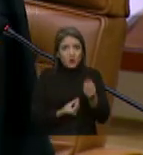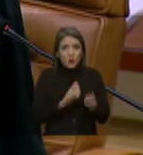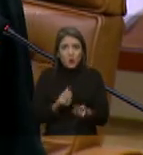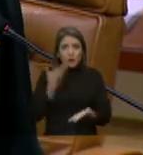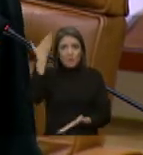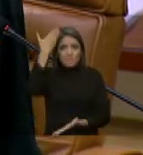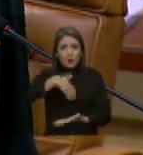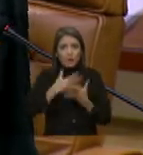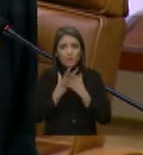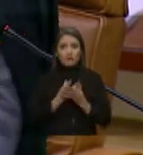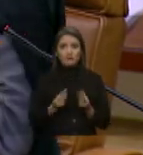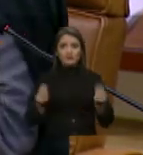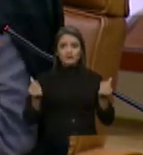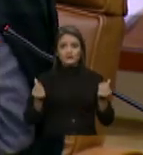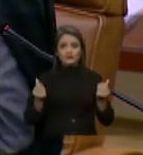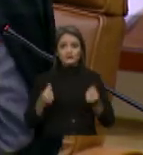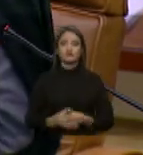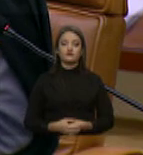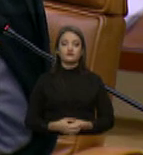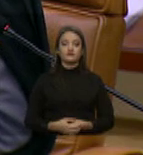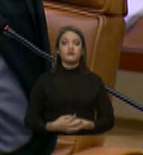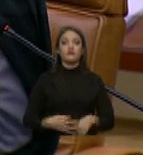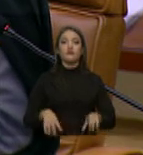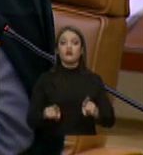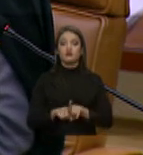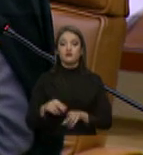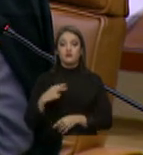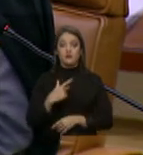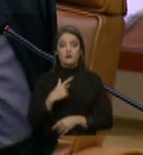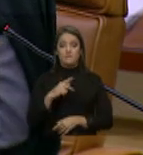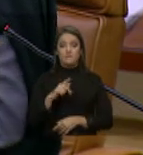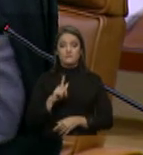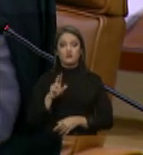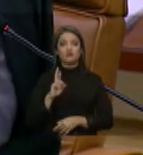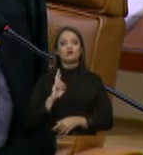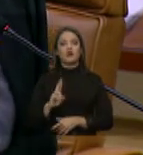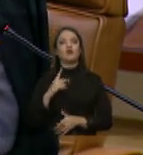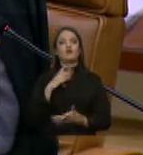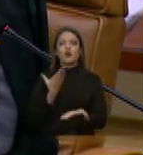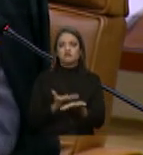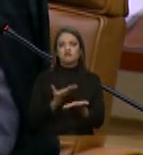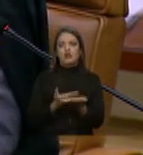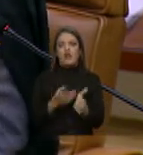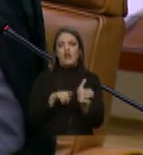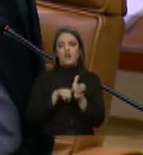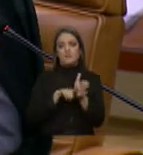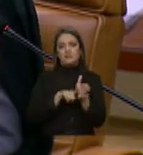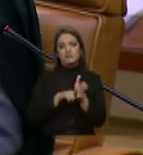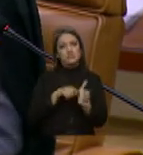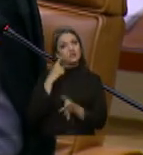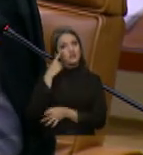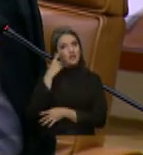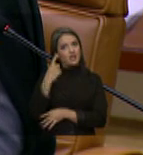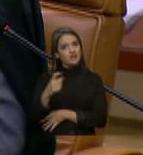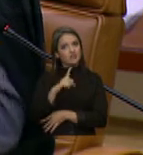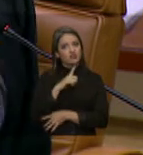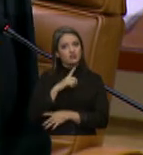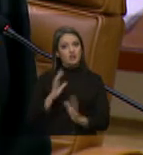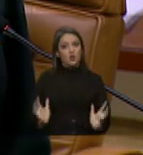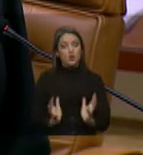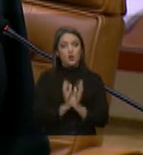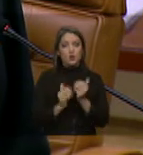a própria Procuradoria Geral da República trouxe um estudo interessantíssimo feito pelo